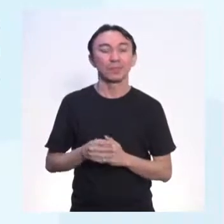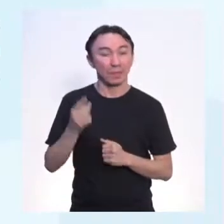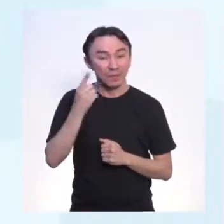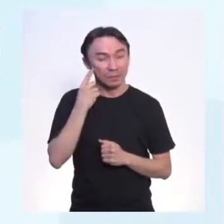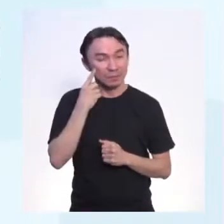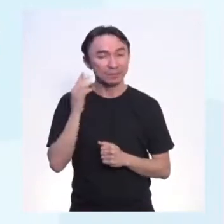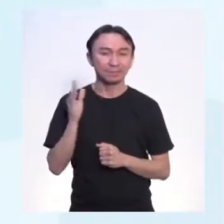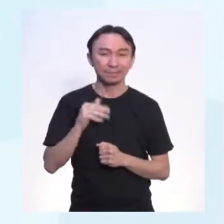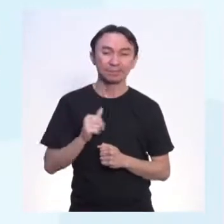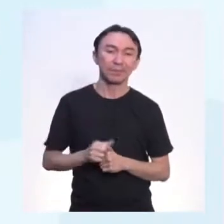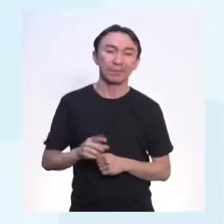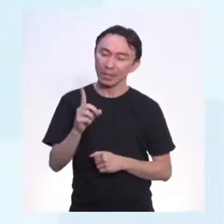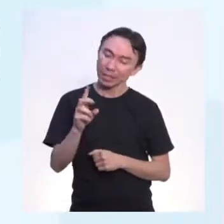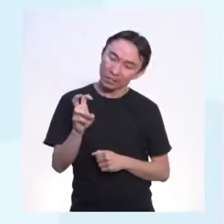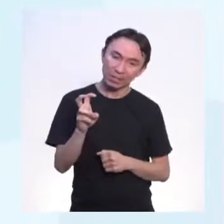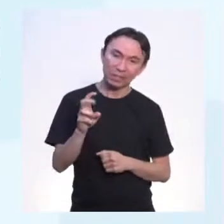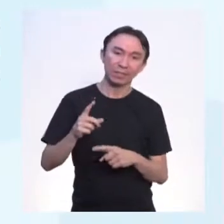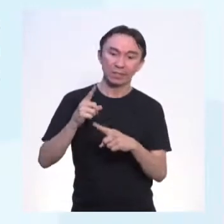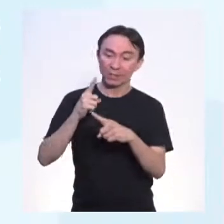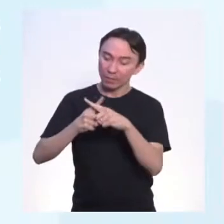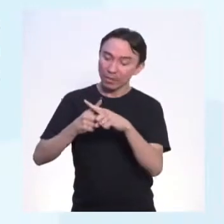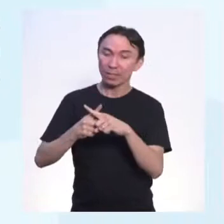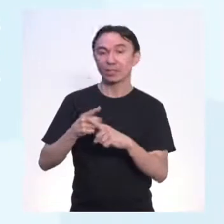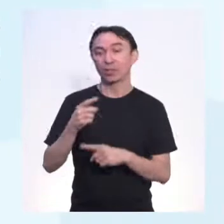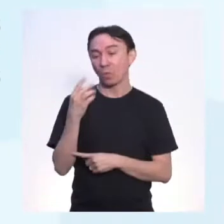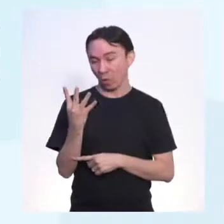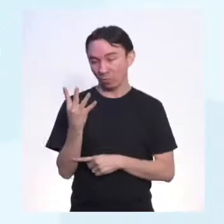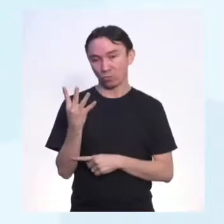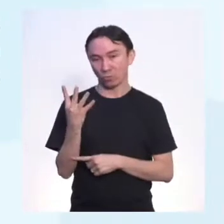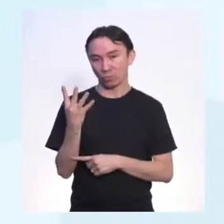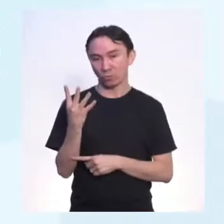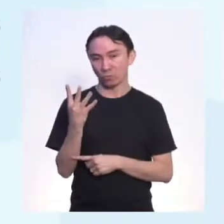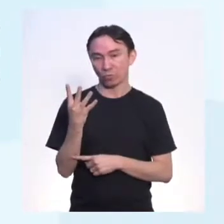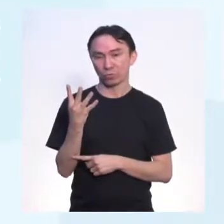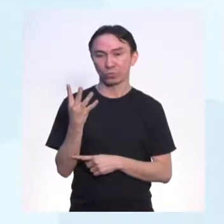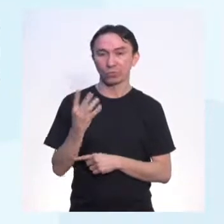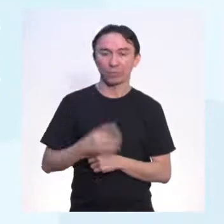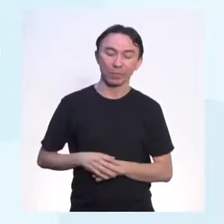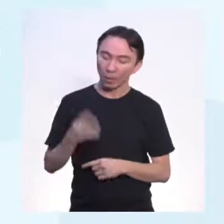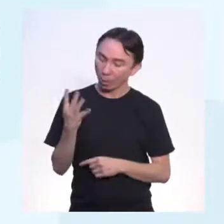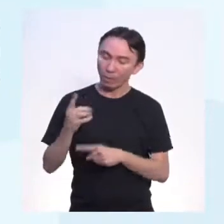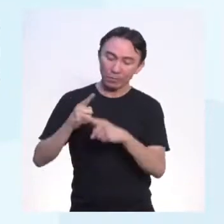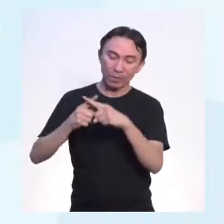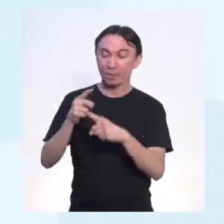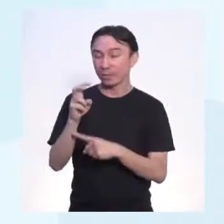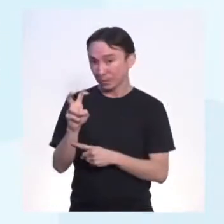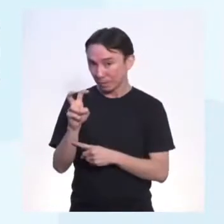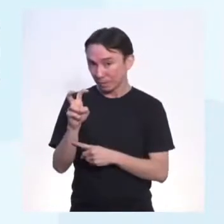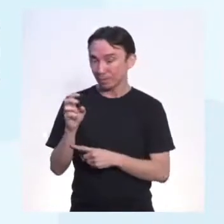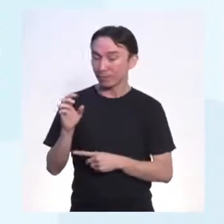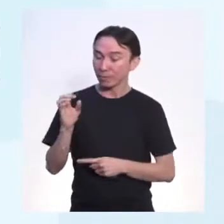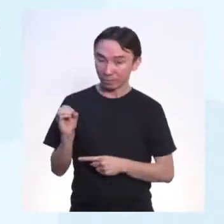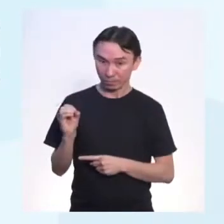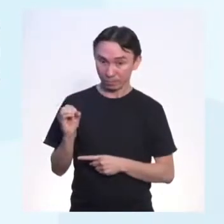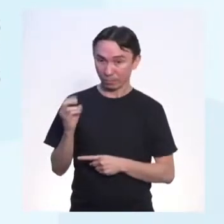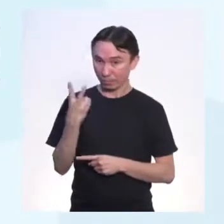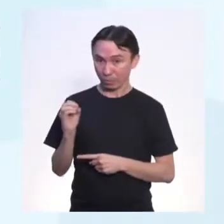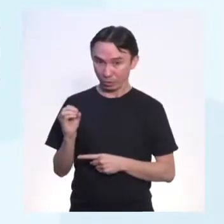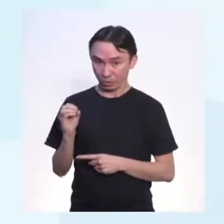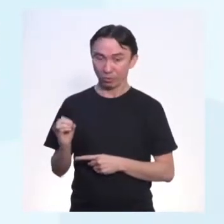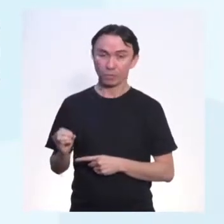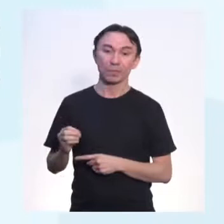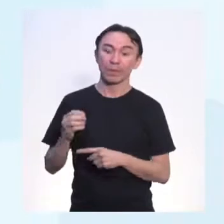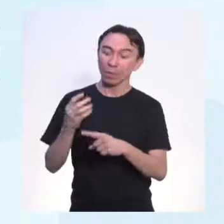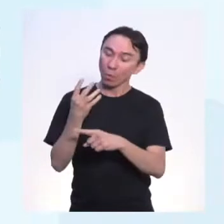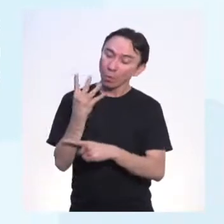vamos lá. 15 vezes 4. 4 vezes 5, 20, vão 2. 4 vezes